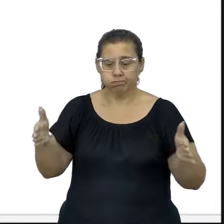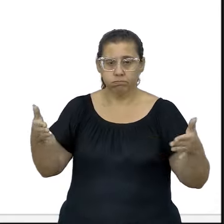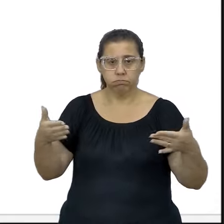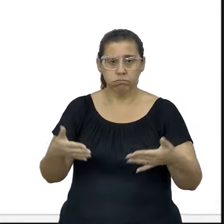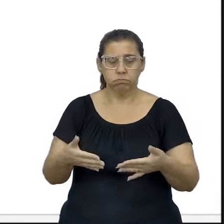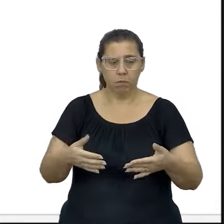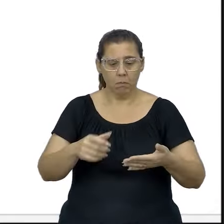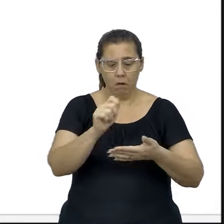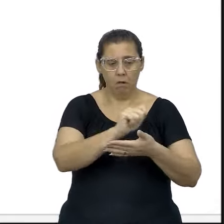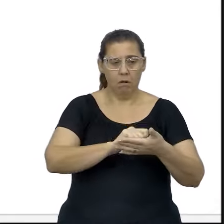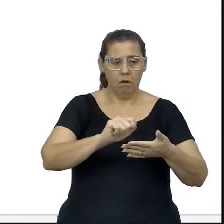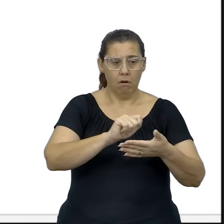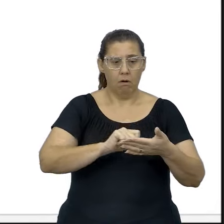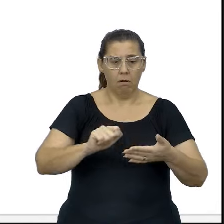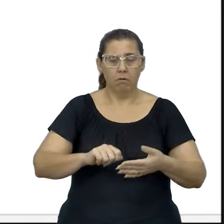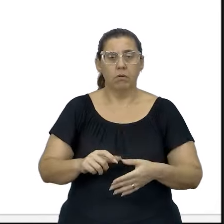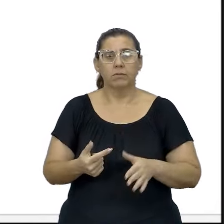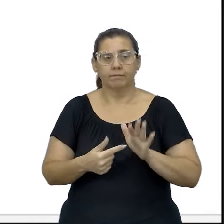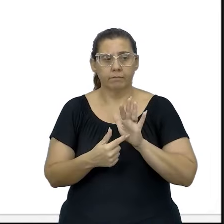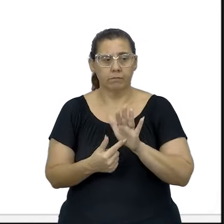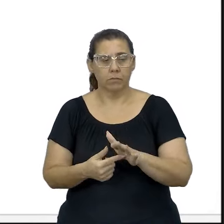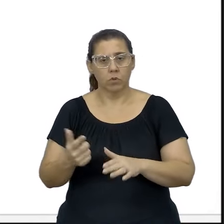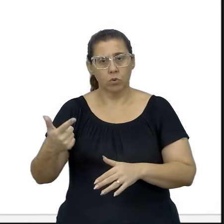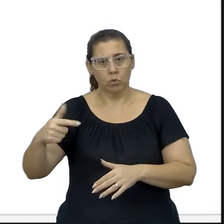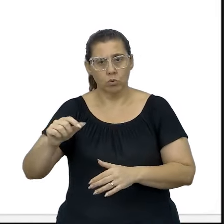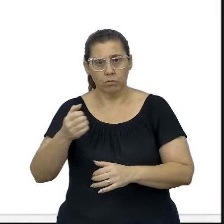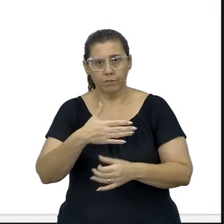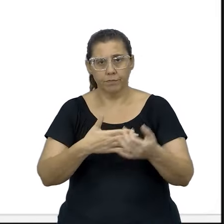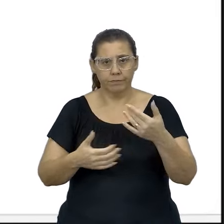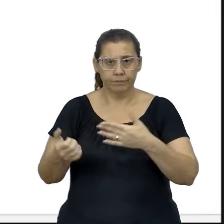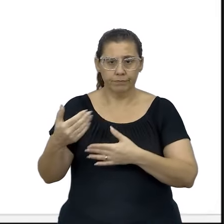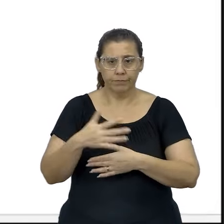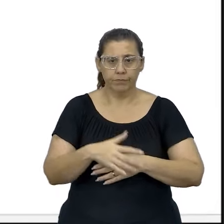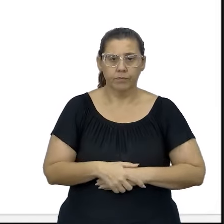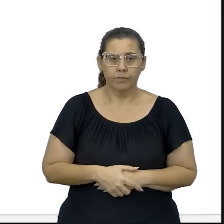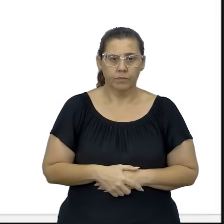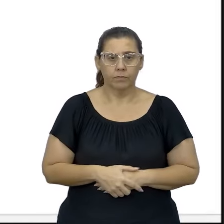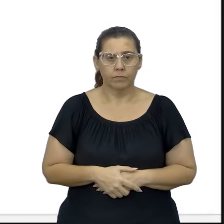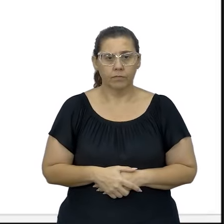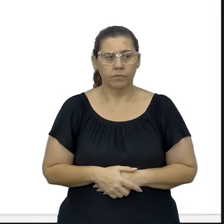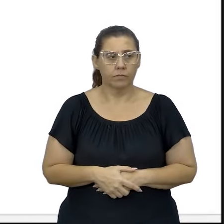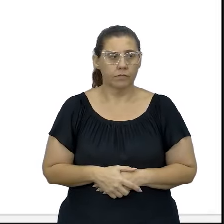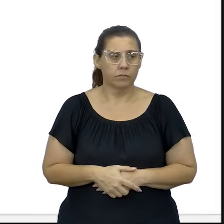da escrita. E eu trago isso no próximo slide.